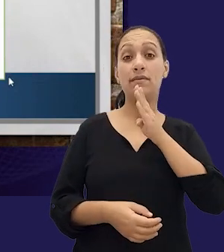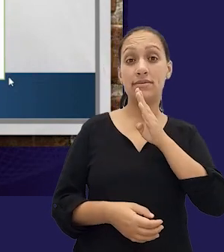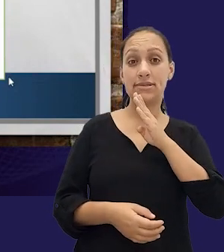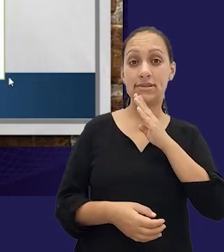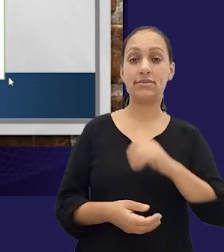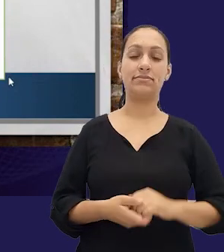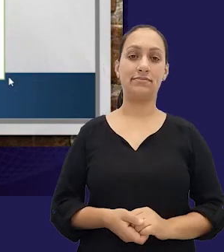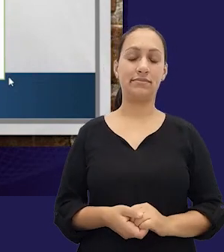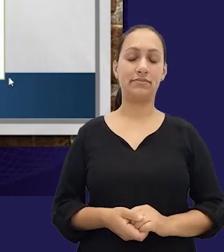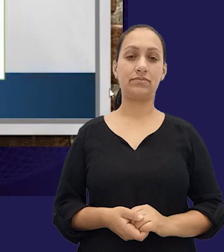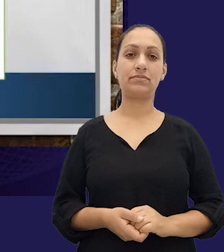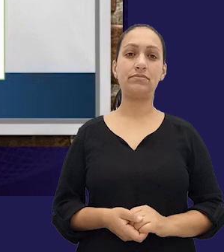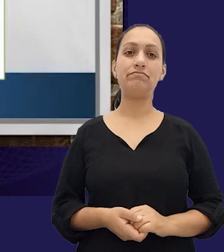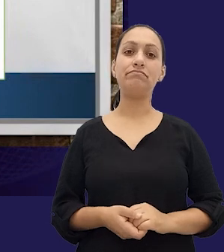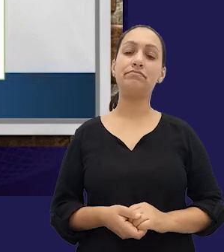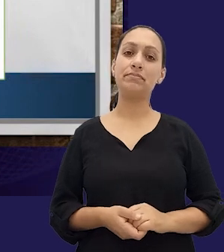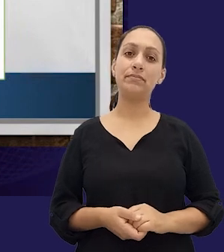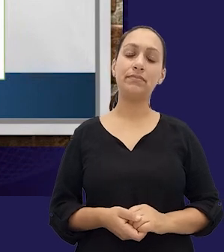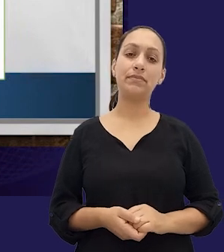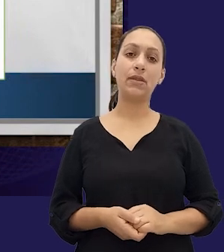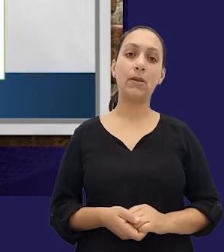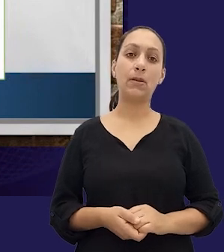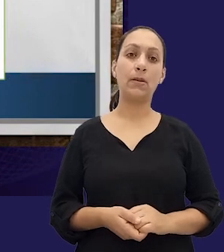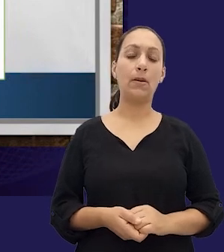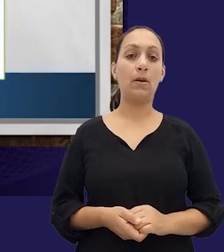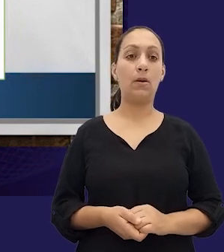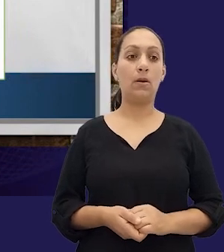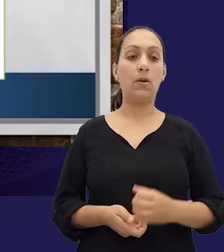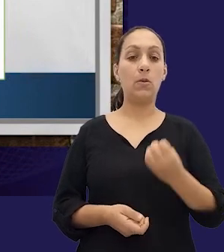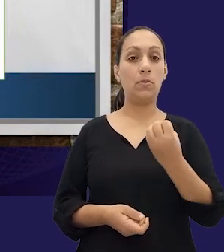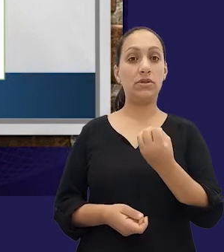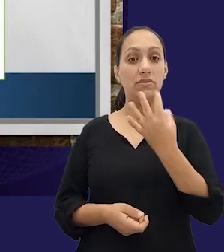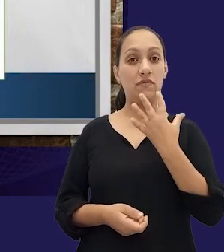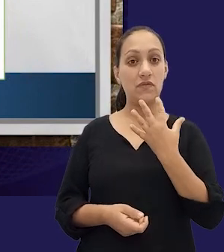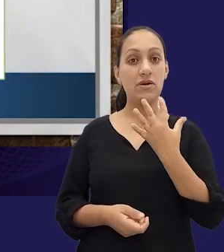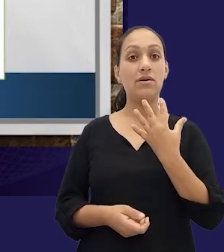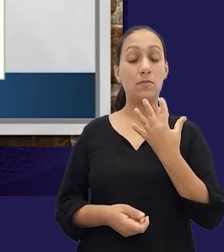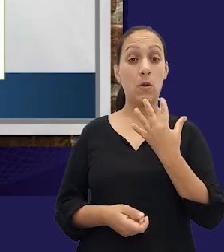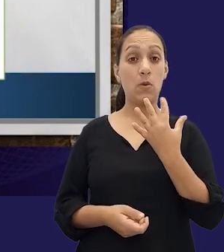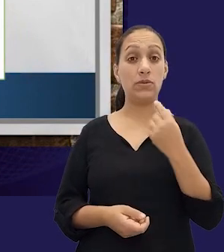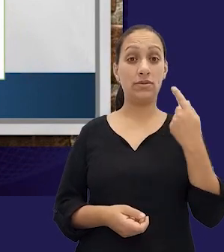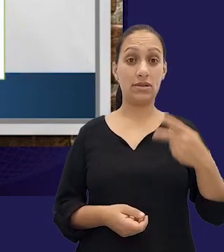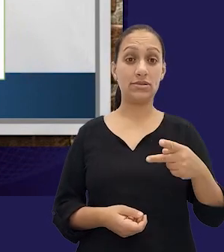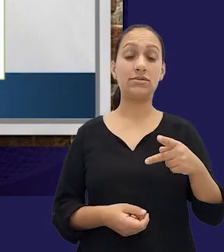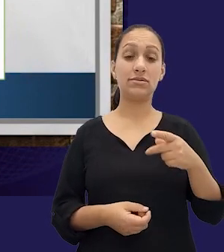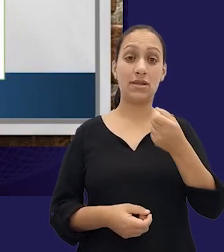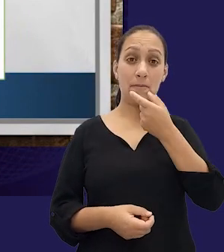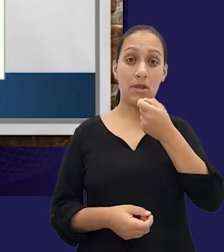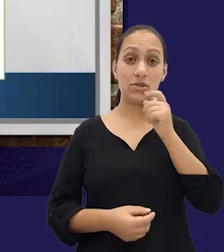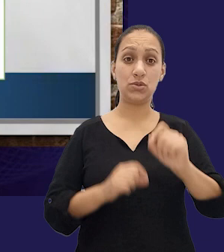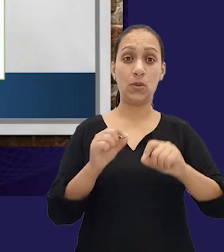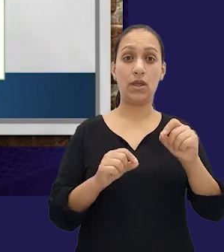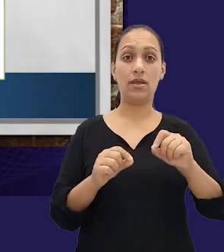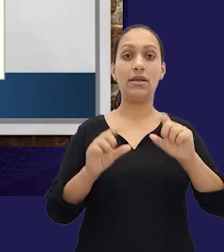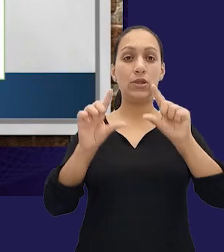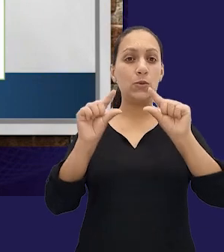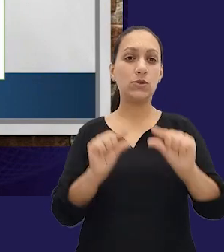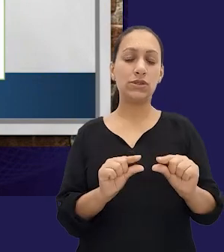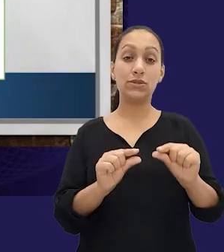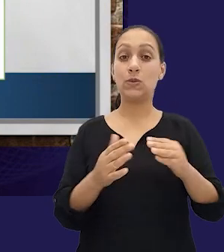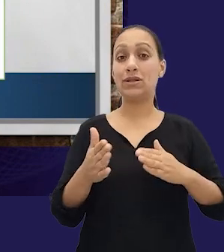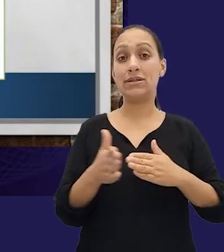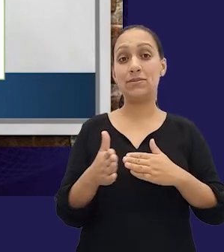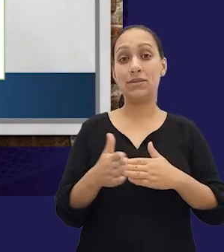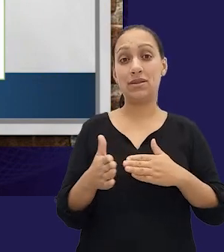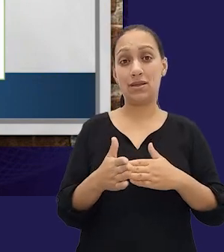conhecidos, tá? Consequentemente, gente, o benefício clínico que a gente pode esperar desse tipo de medicamento é reduzido e